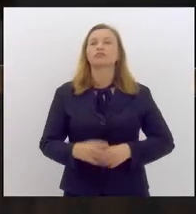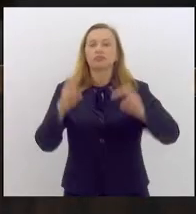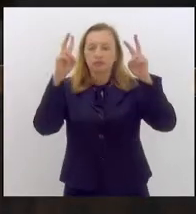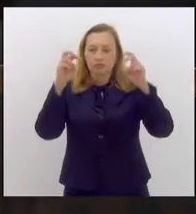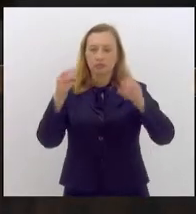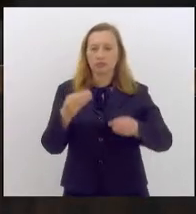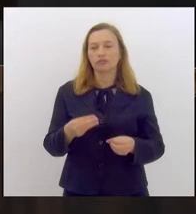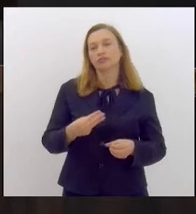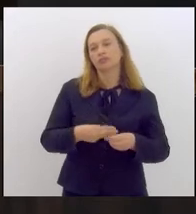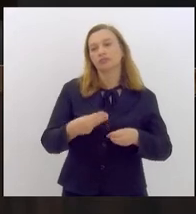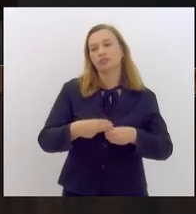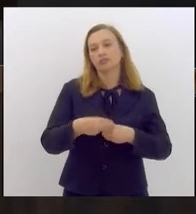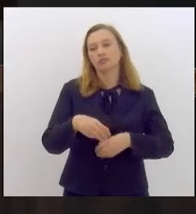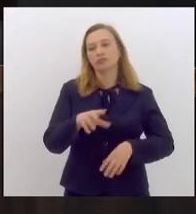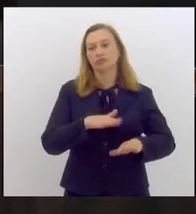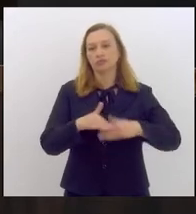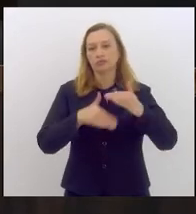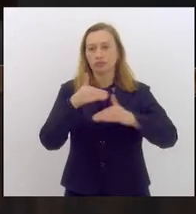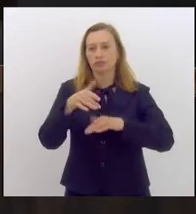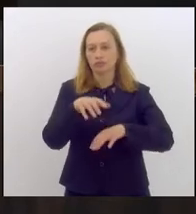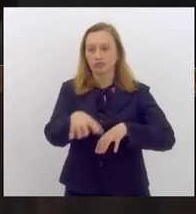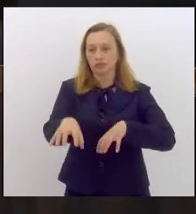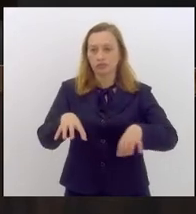Municipais e Desenvolvimento Regional.